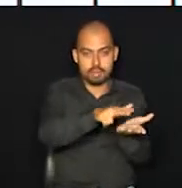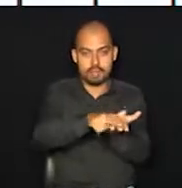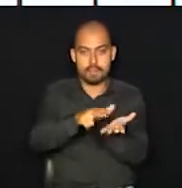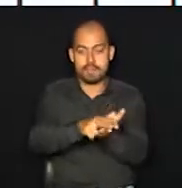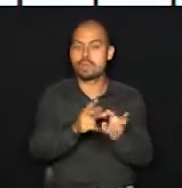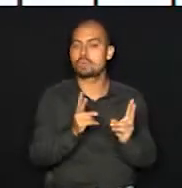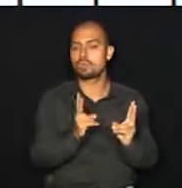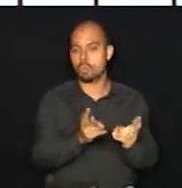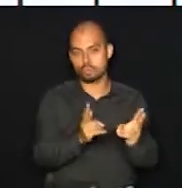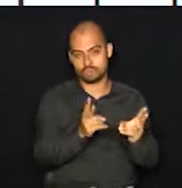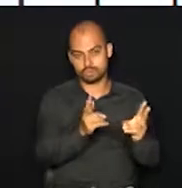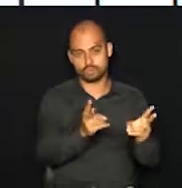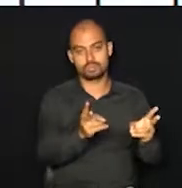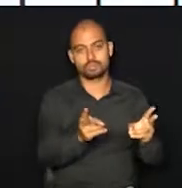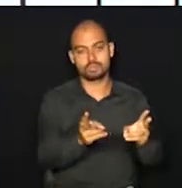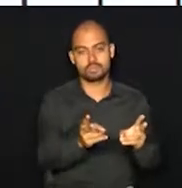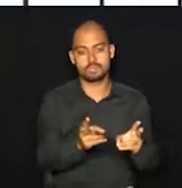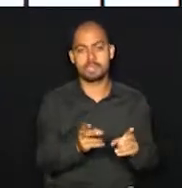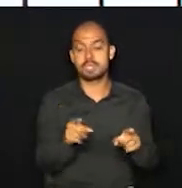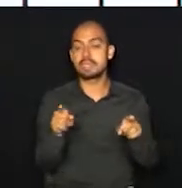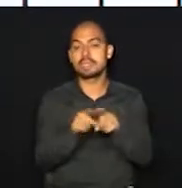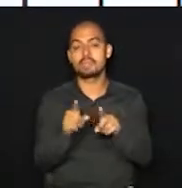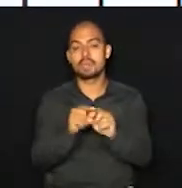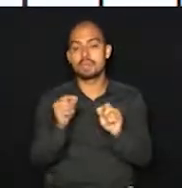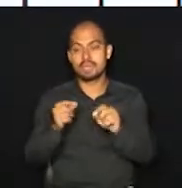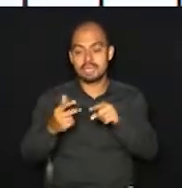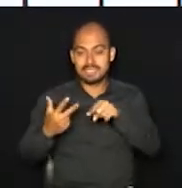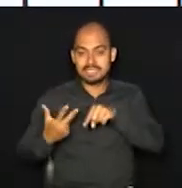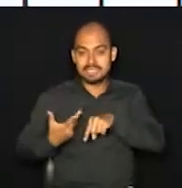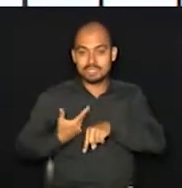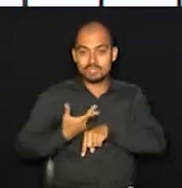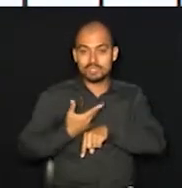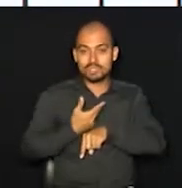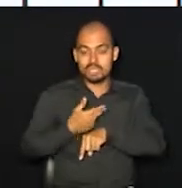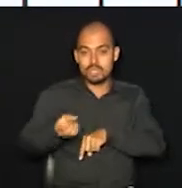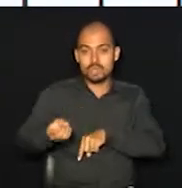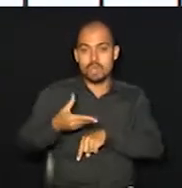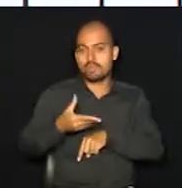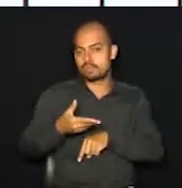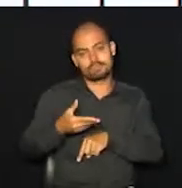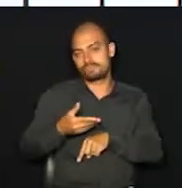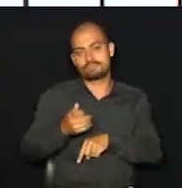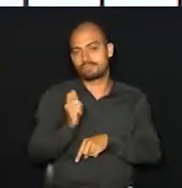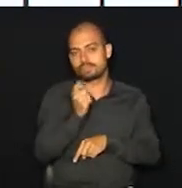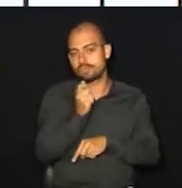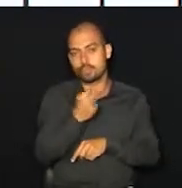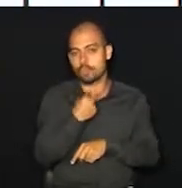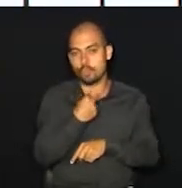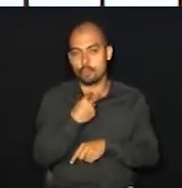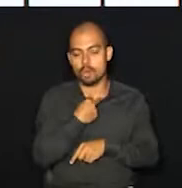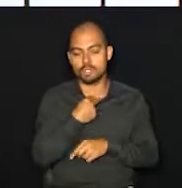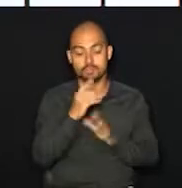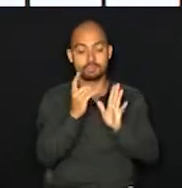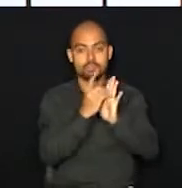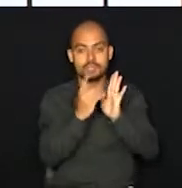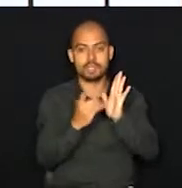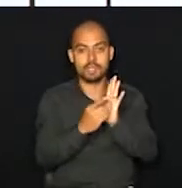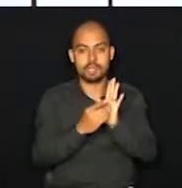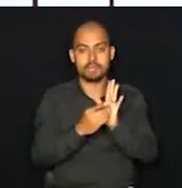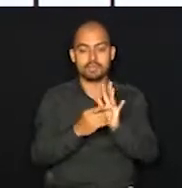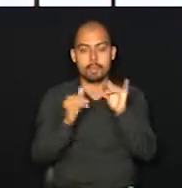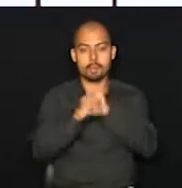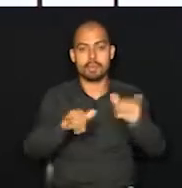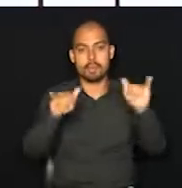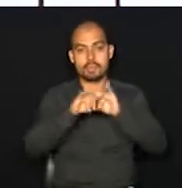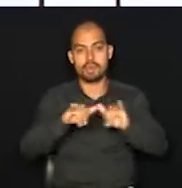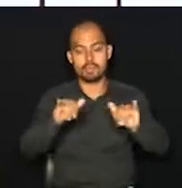e também que não agendem novas cirurgias eletivas. Um decreto deve ser publicado a partir disso,